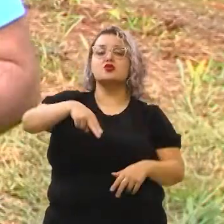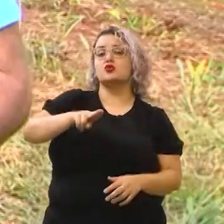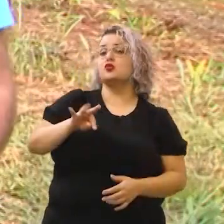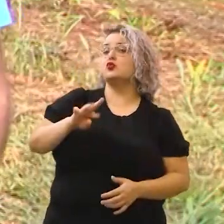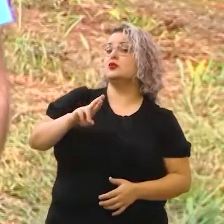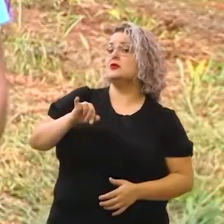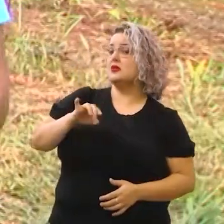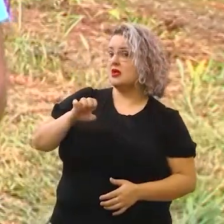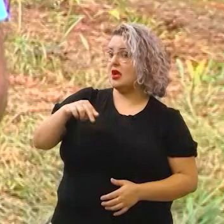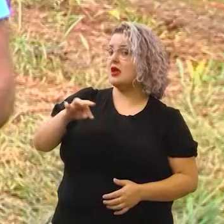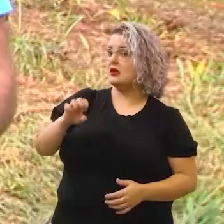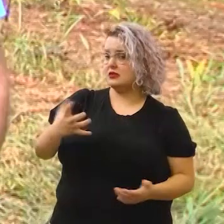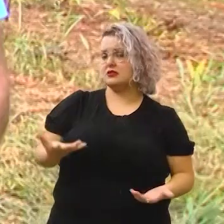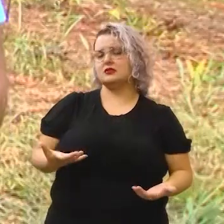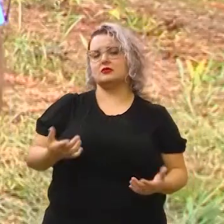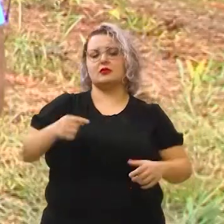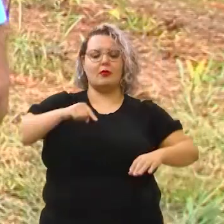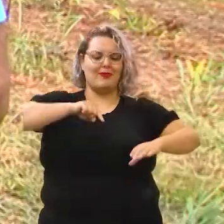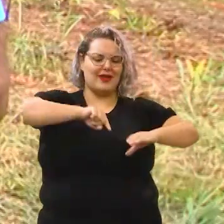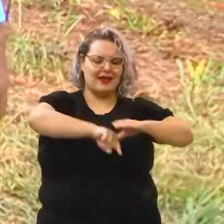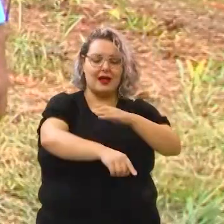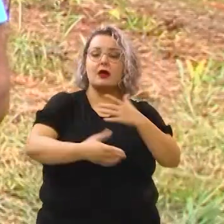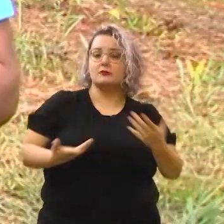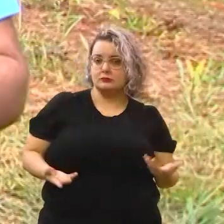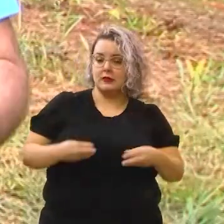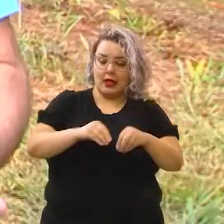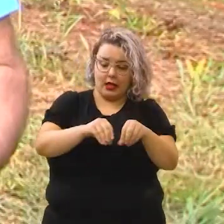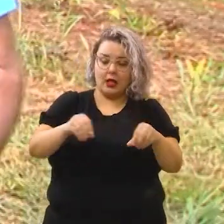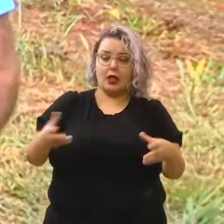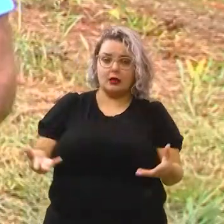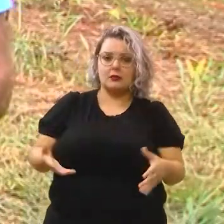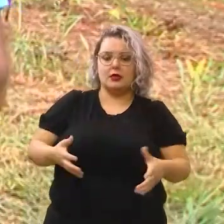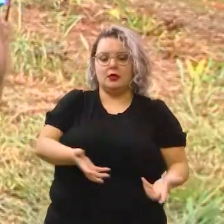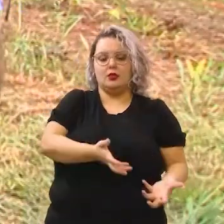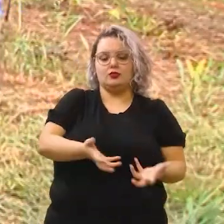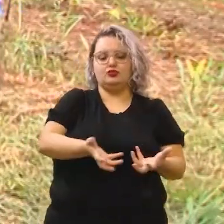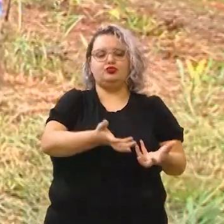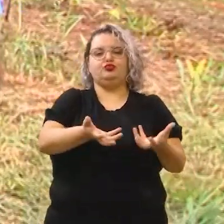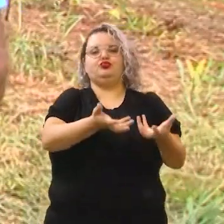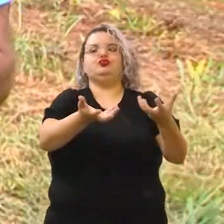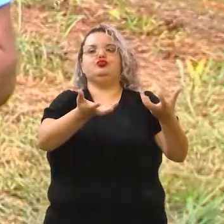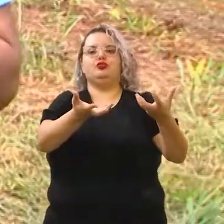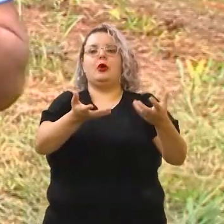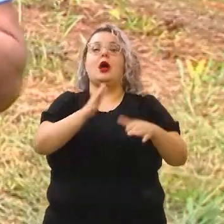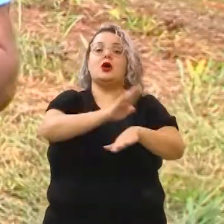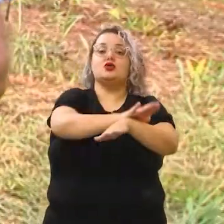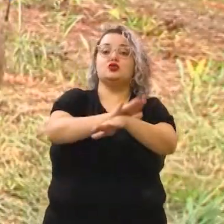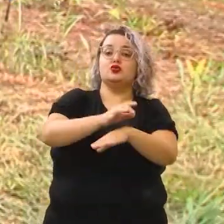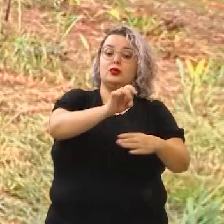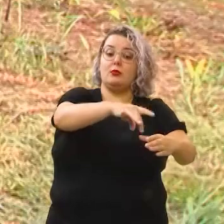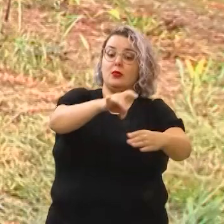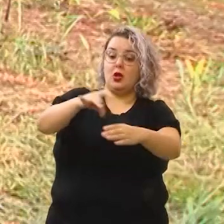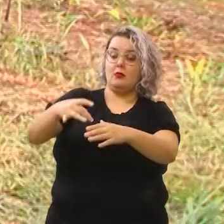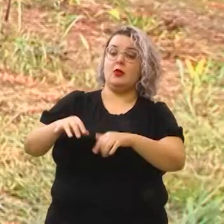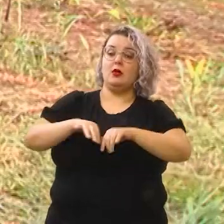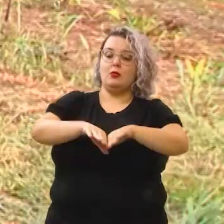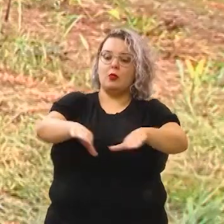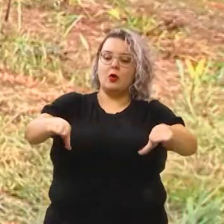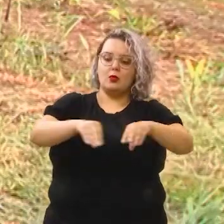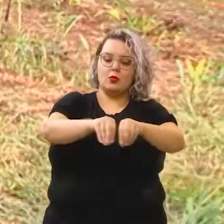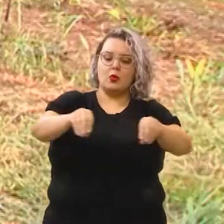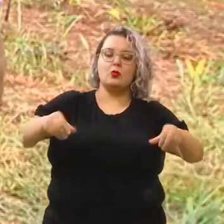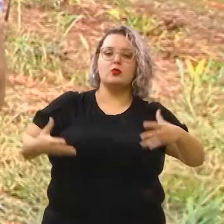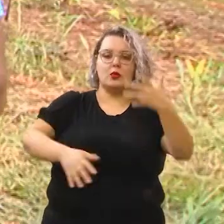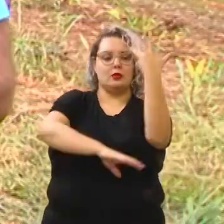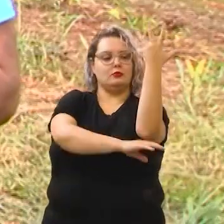estar em lugares mais profundos, né? Então ela vai puxar para cima esses nutrientes, vai manter esses nutrientes